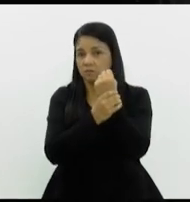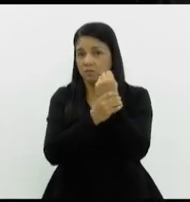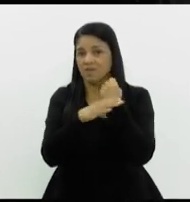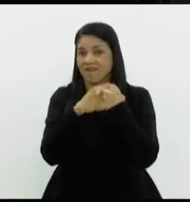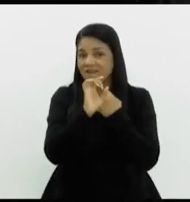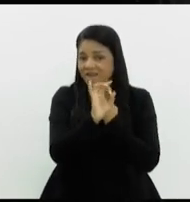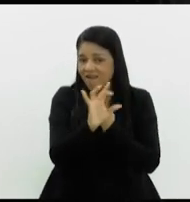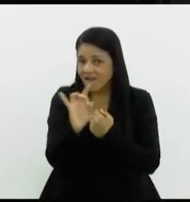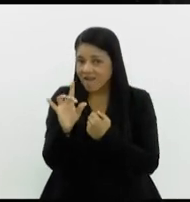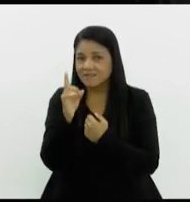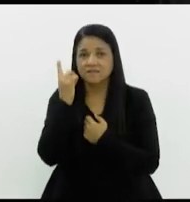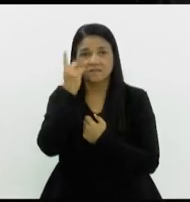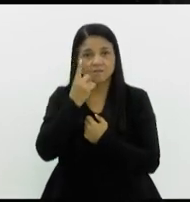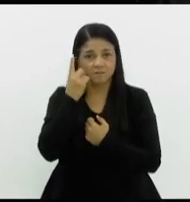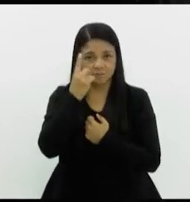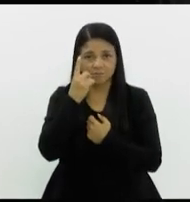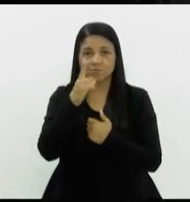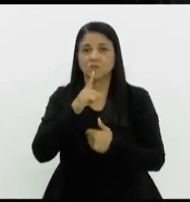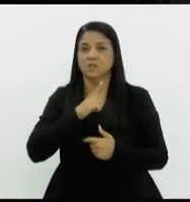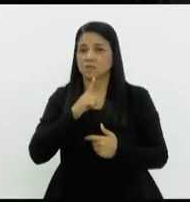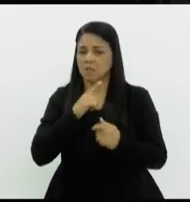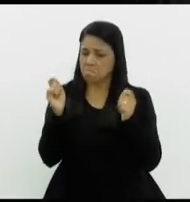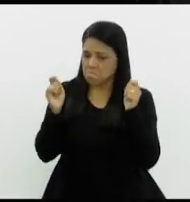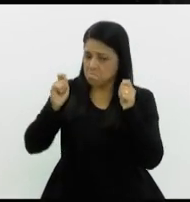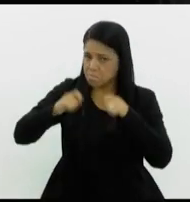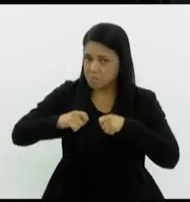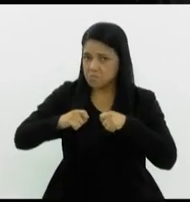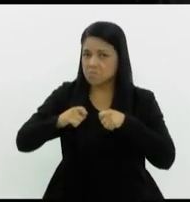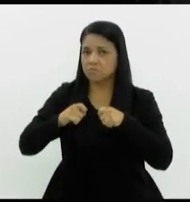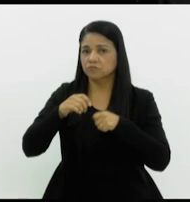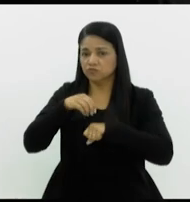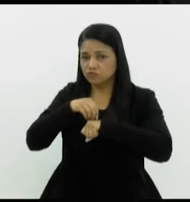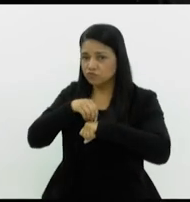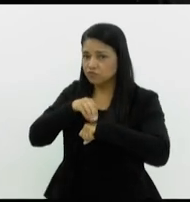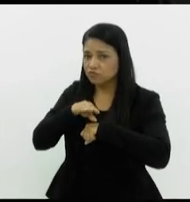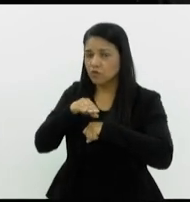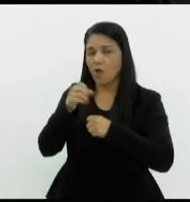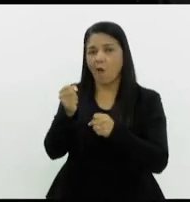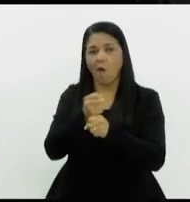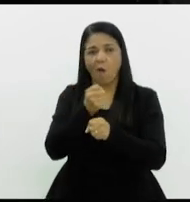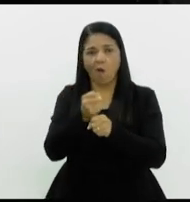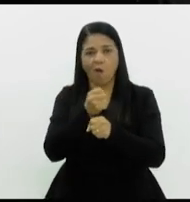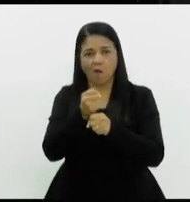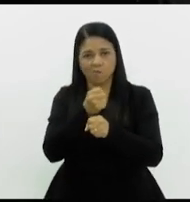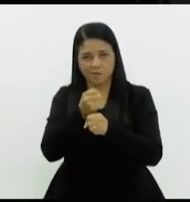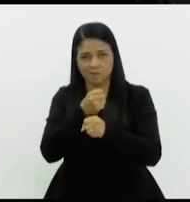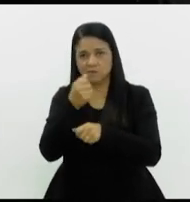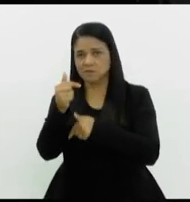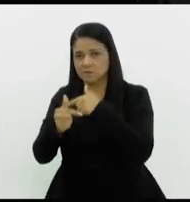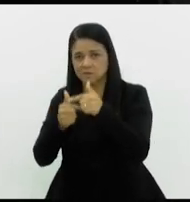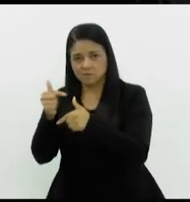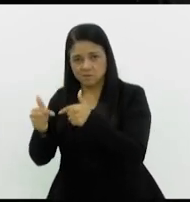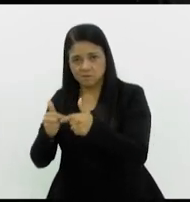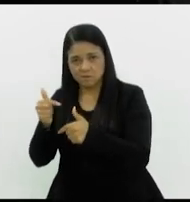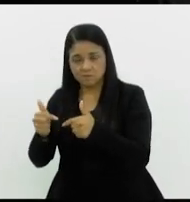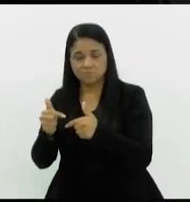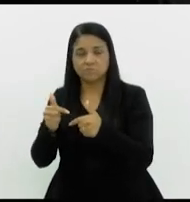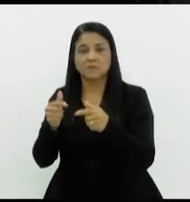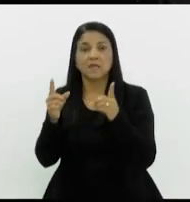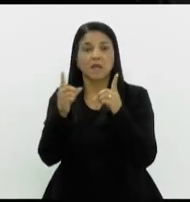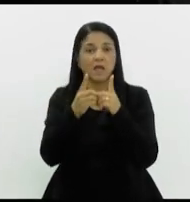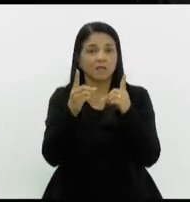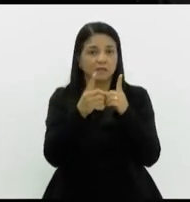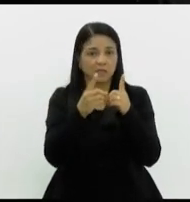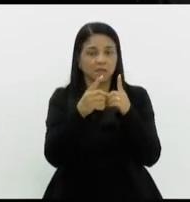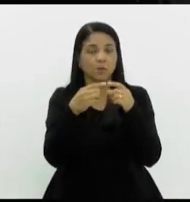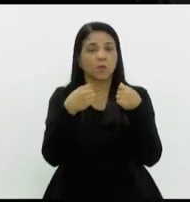cada deputado tenha a possibilidade de indicar obras e serviços que atendam diretamente